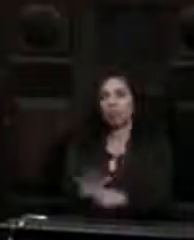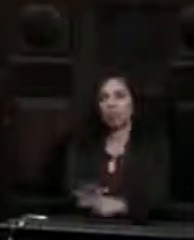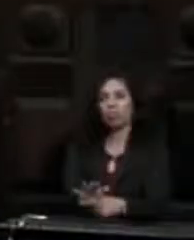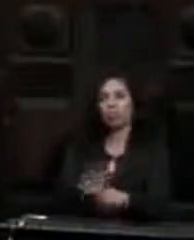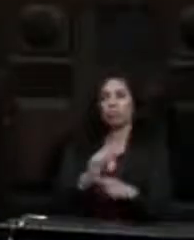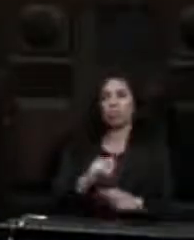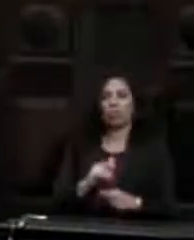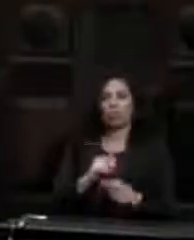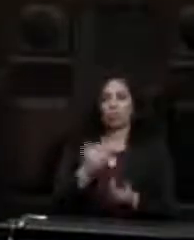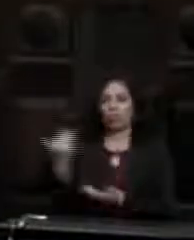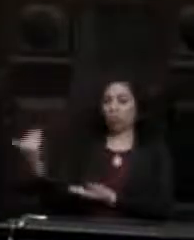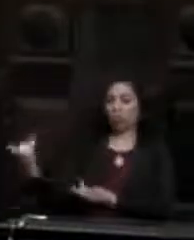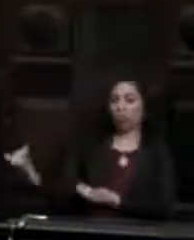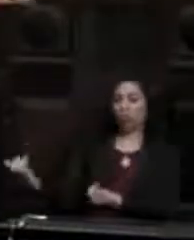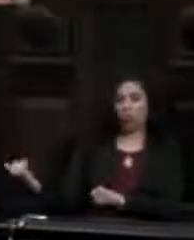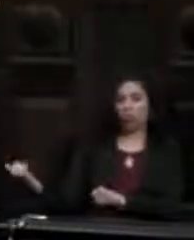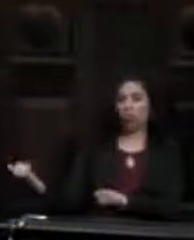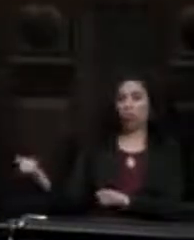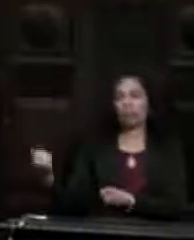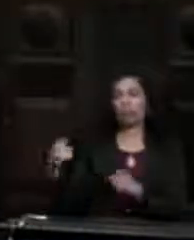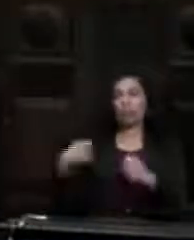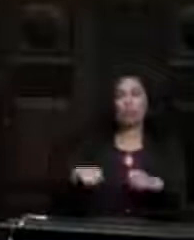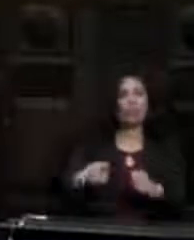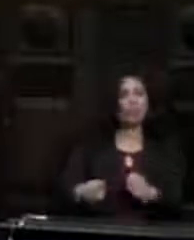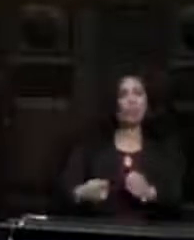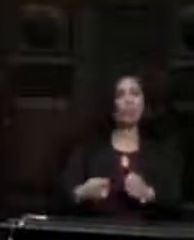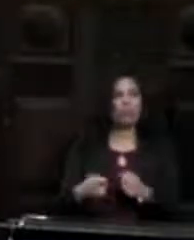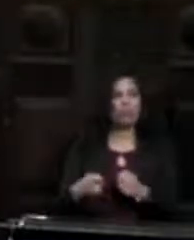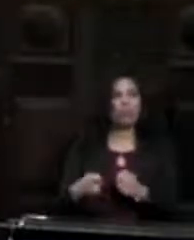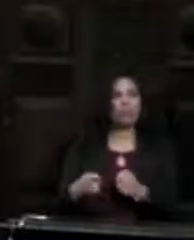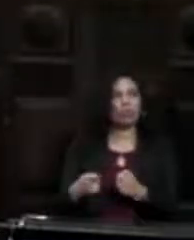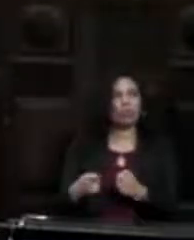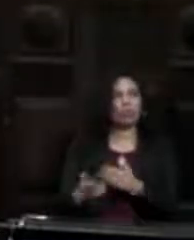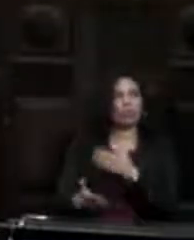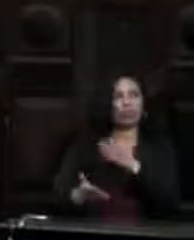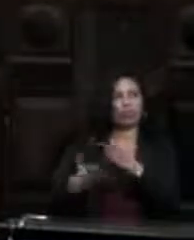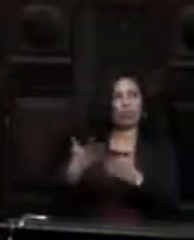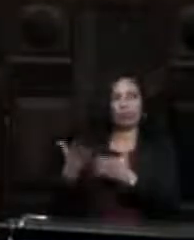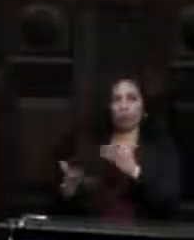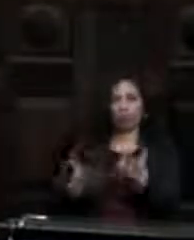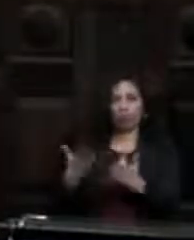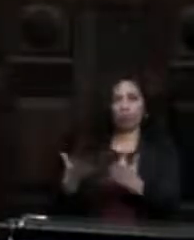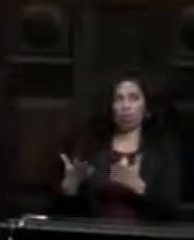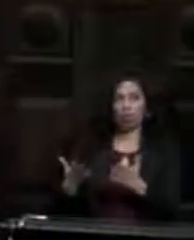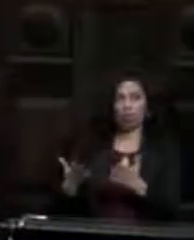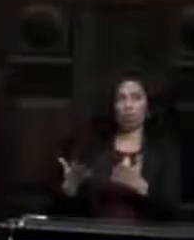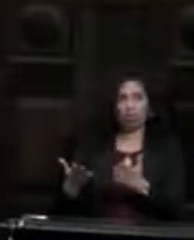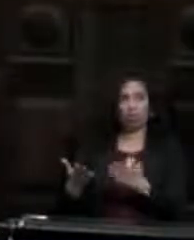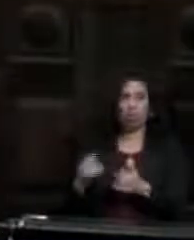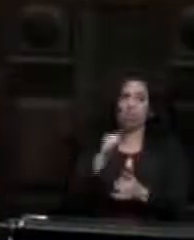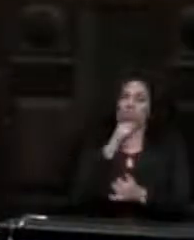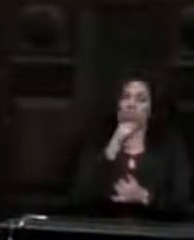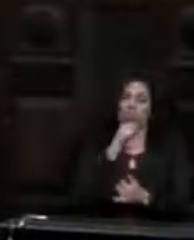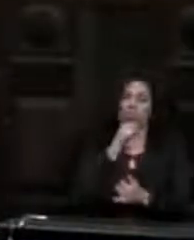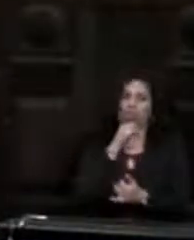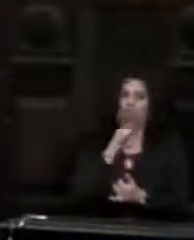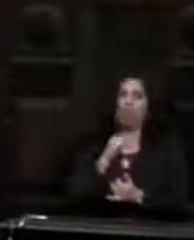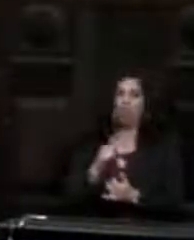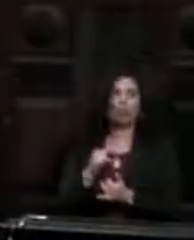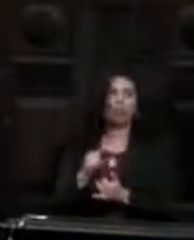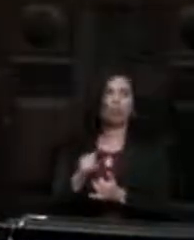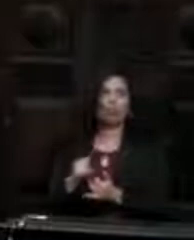escola para iniciar a sua aprendizagem, ou uma escola até nível